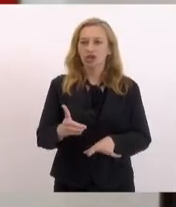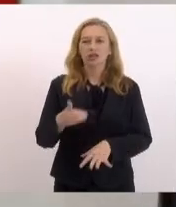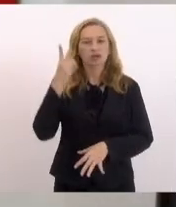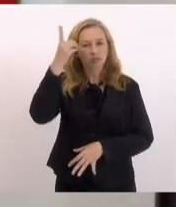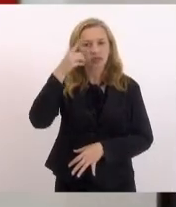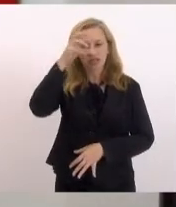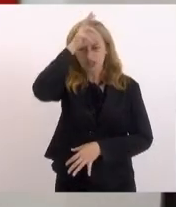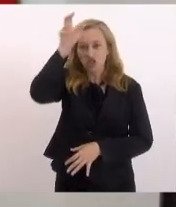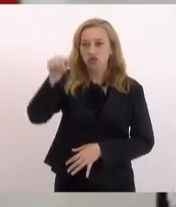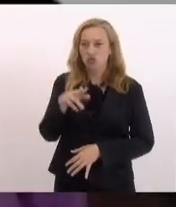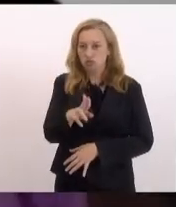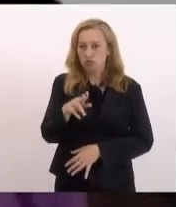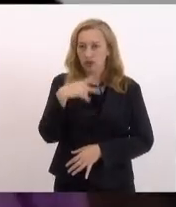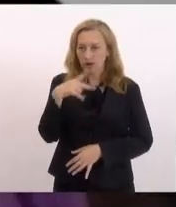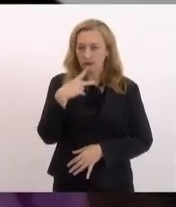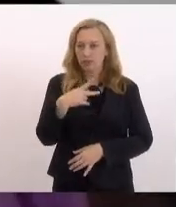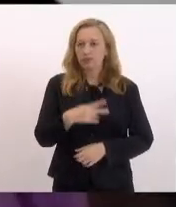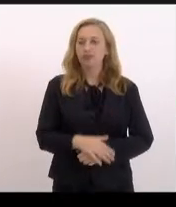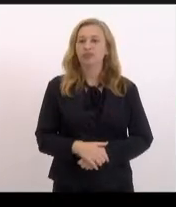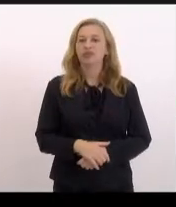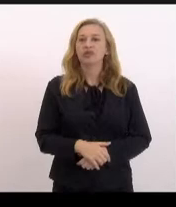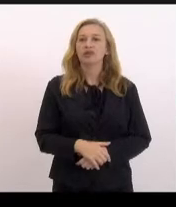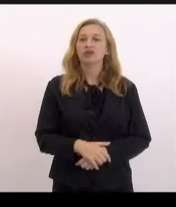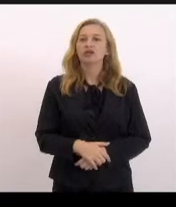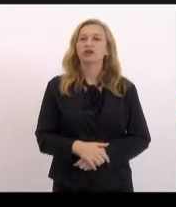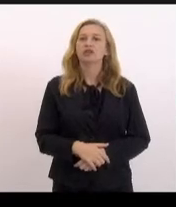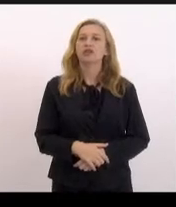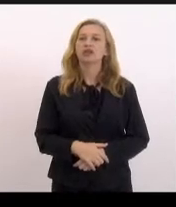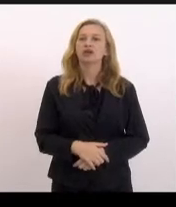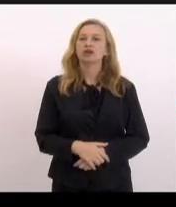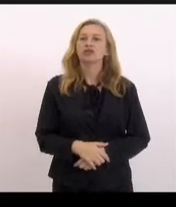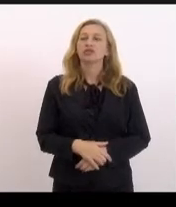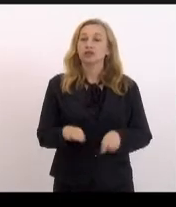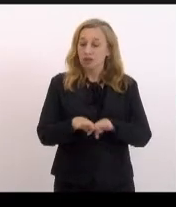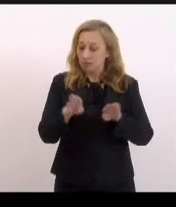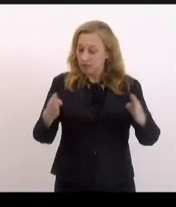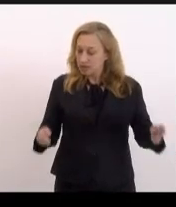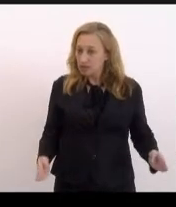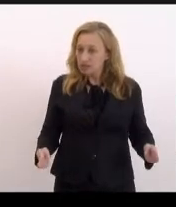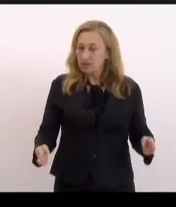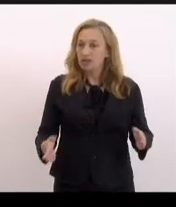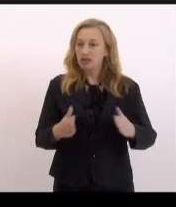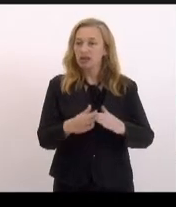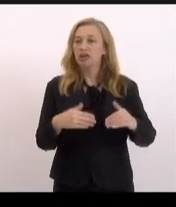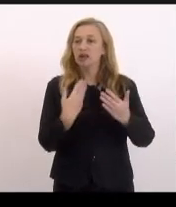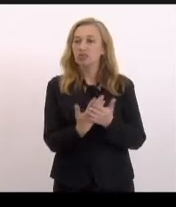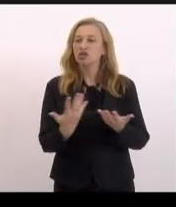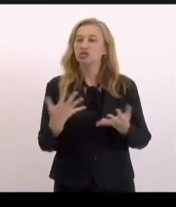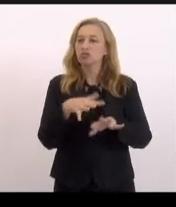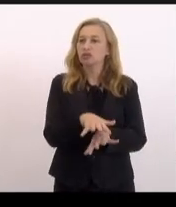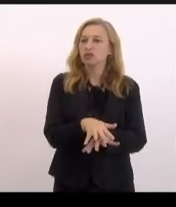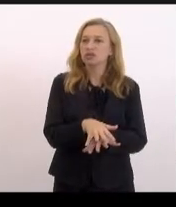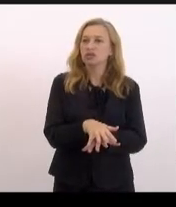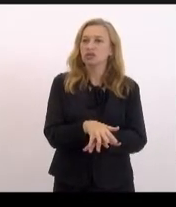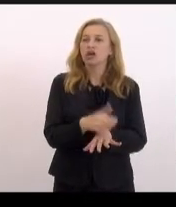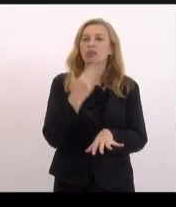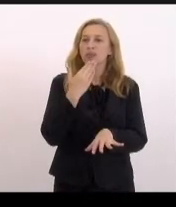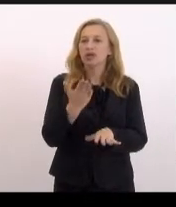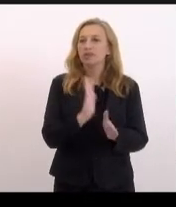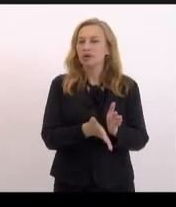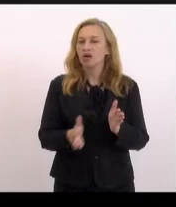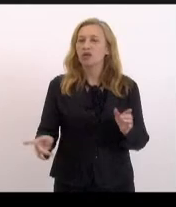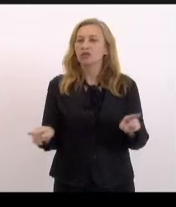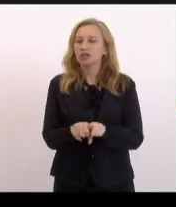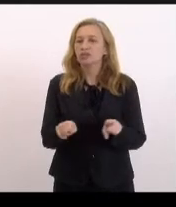Ju, para fazer declaração, há sobre a mesa requerimento de inclusão. O presidente também pediu pela ordem,